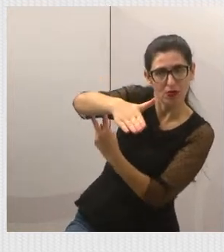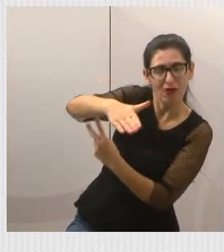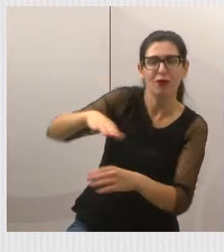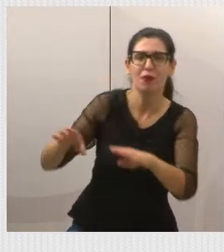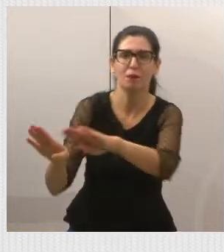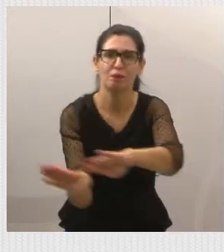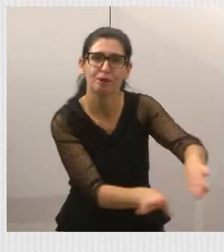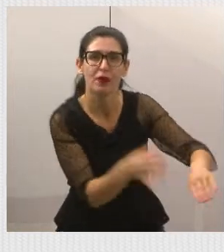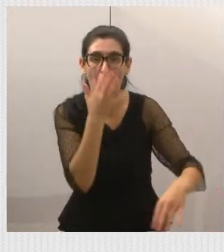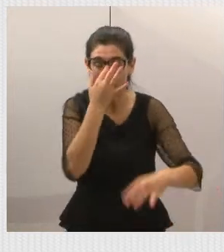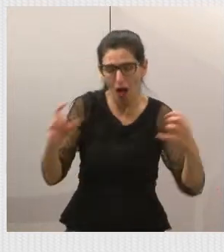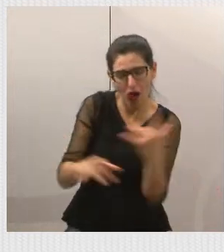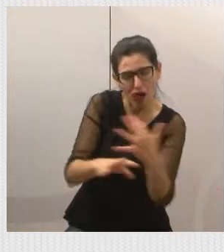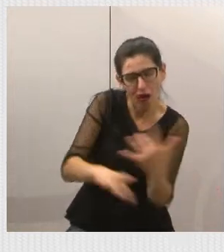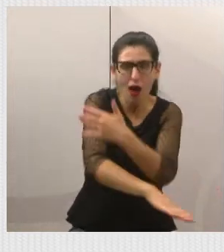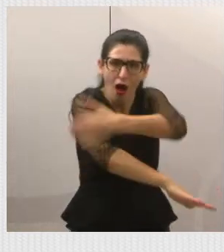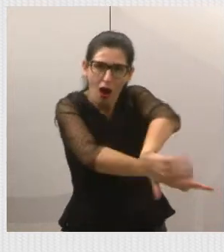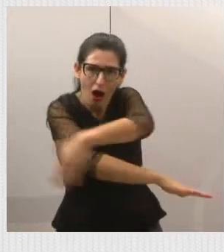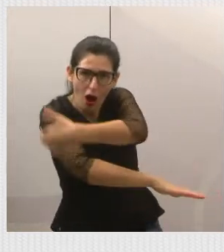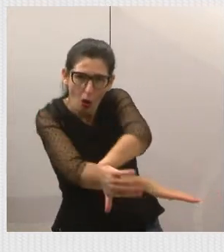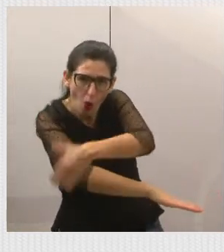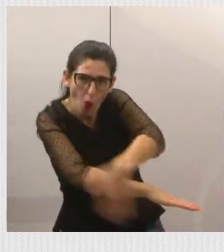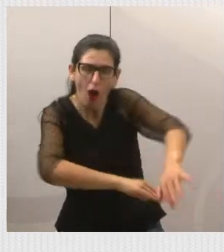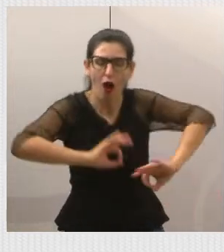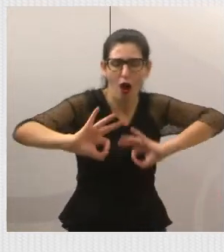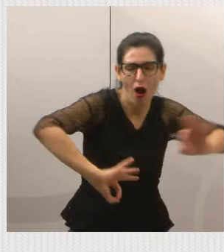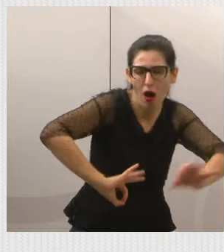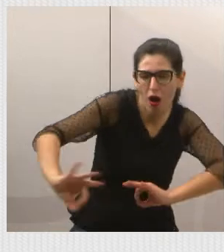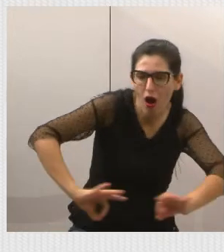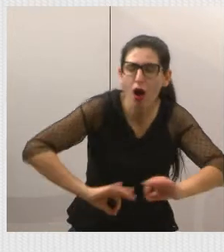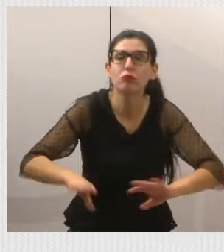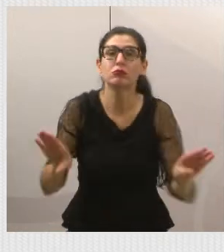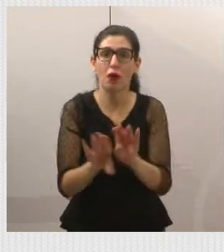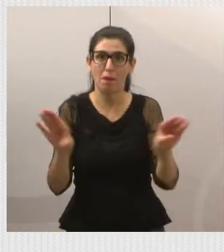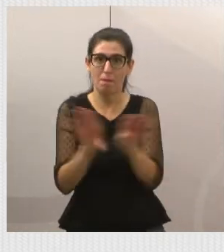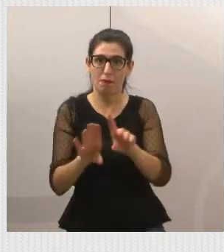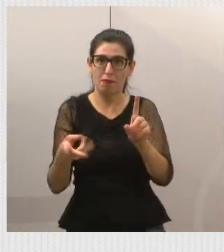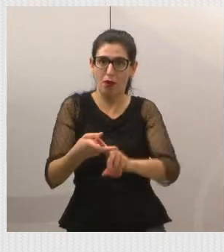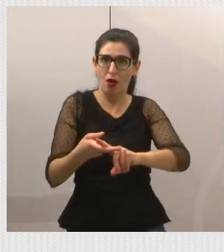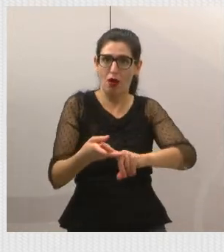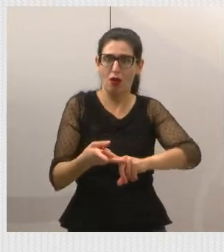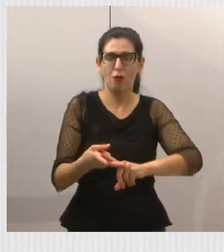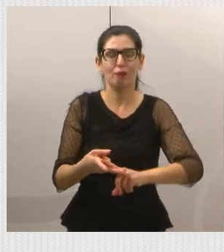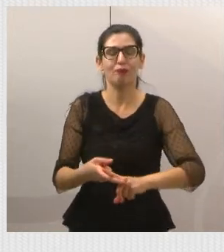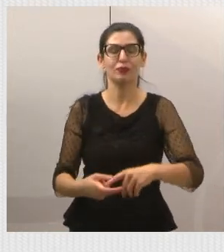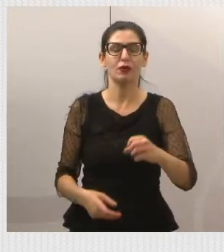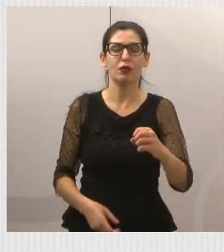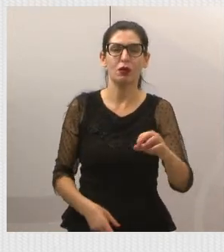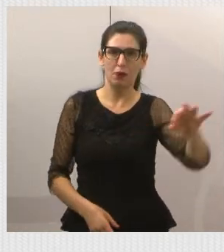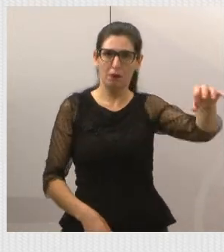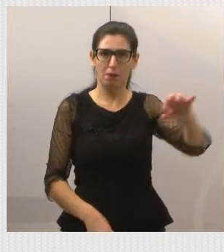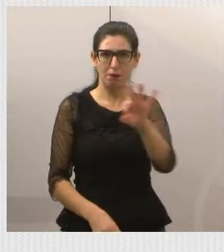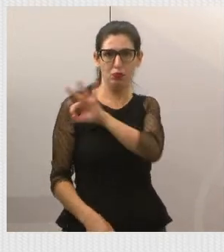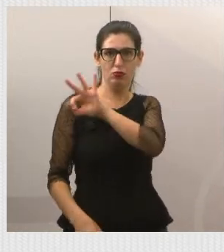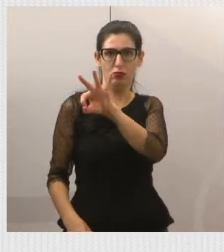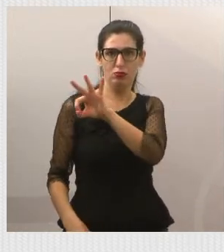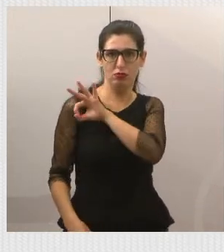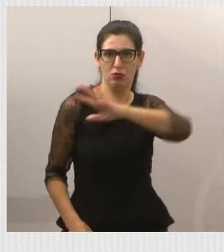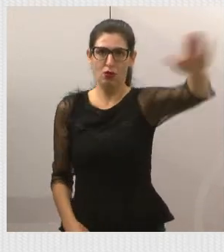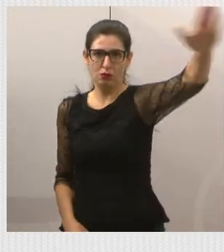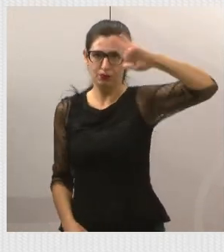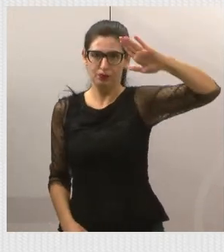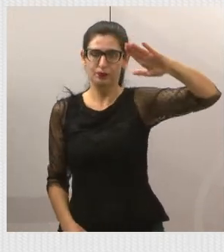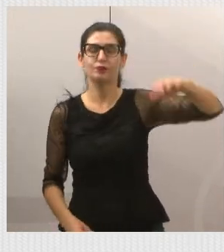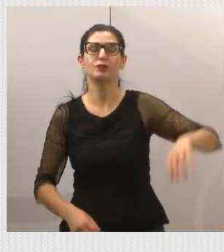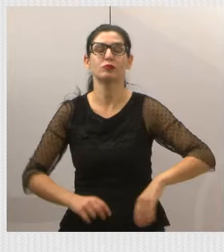Mobilidade, a gente tem implantação e manutenção dos novos abrigos, a manutenção do COI, o projeto de acessibilidade, reforma de calçadas para tornar